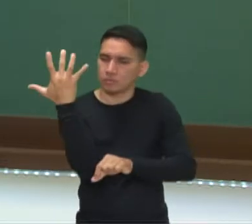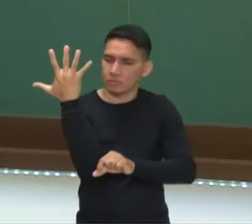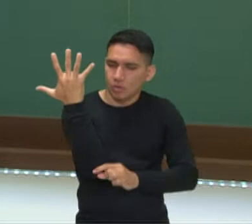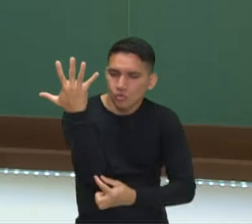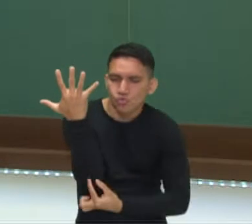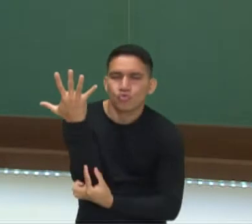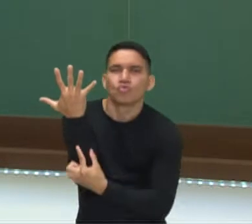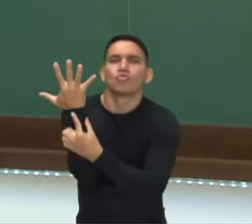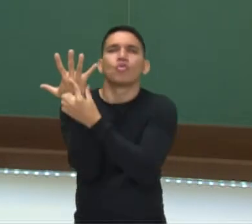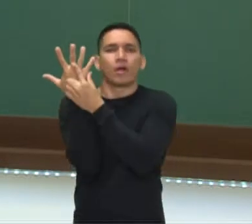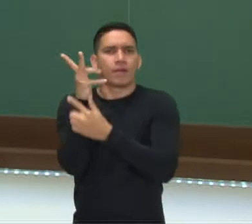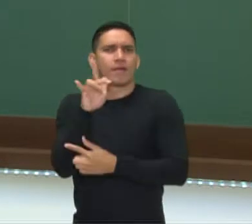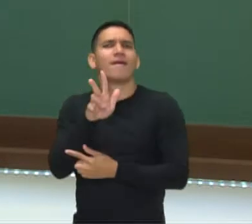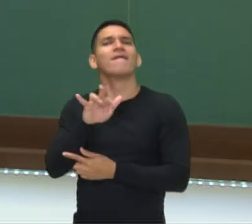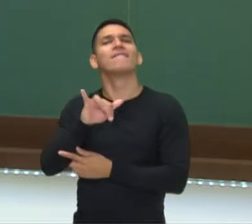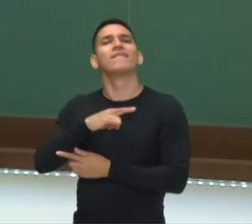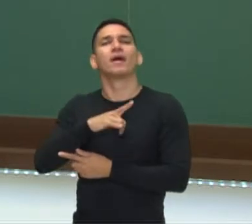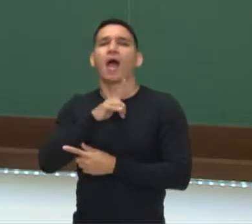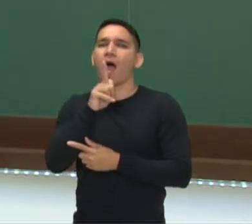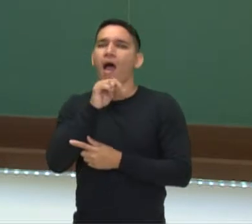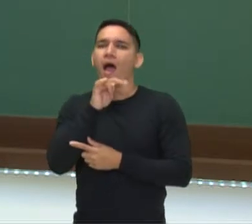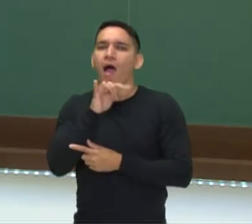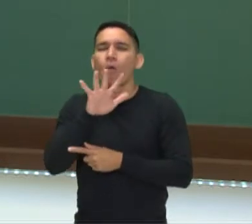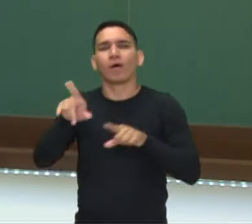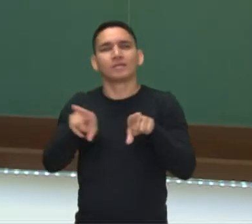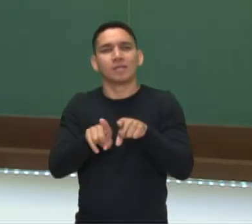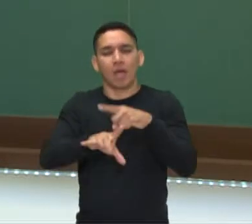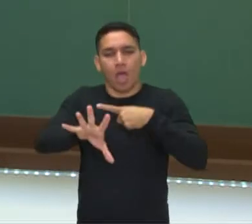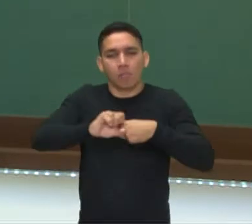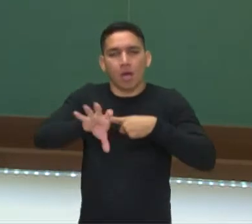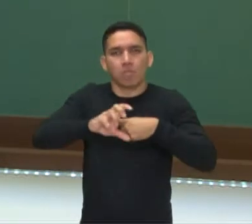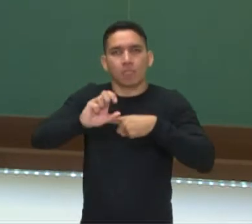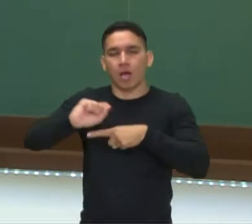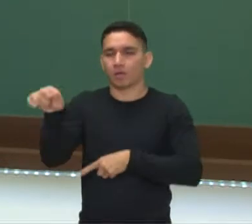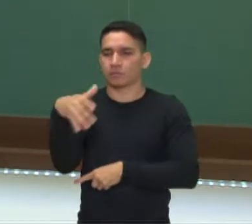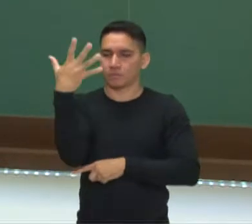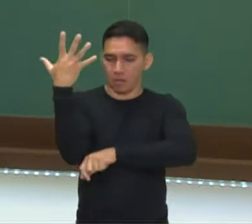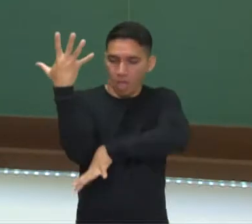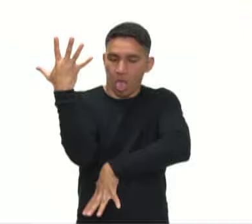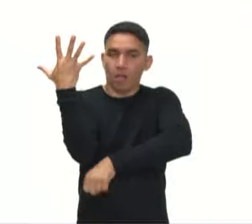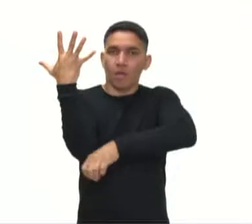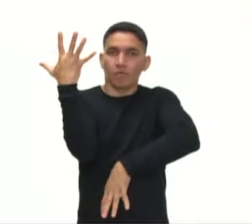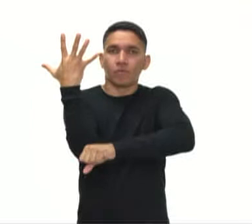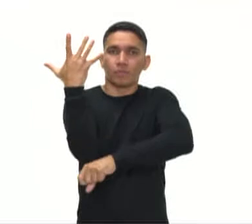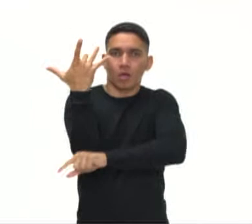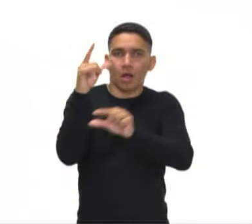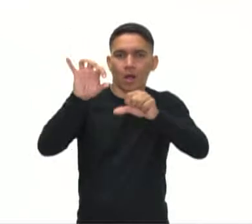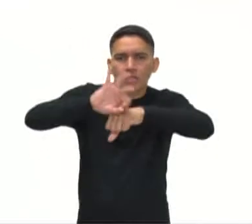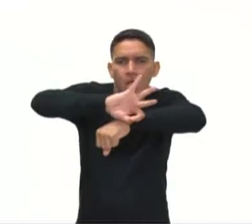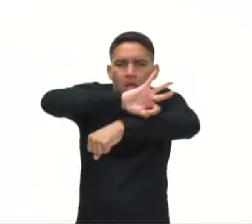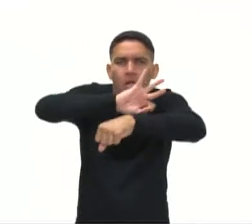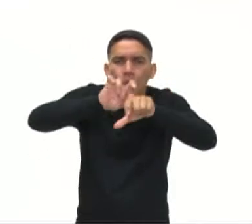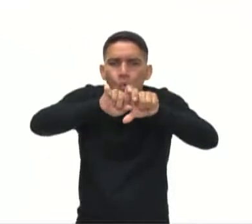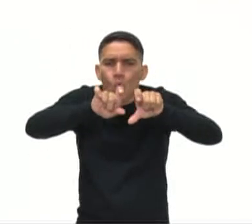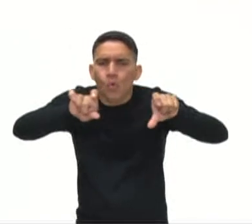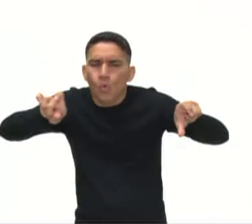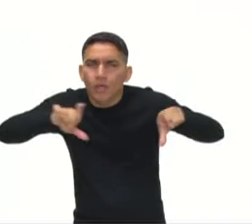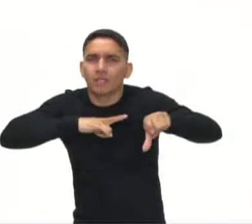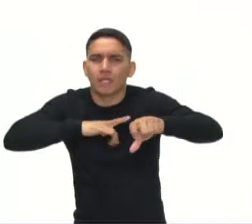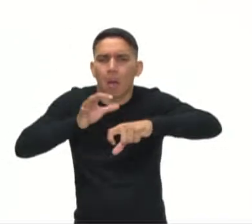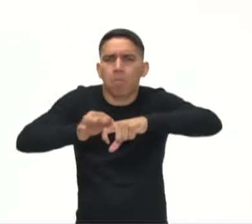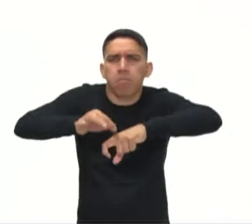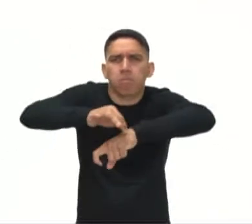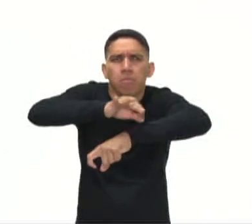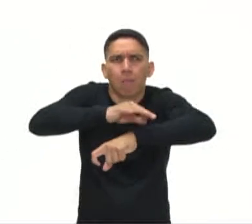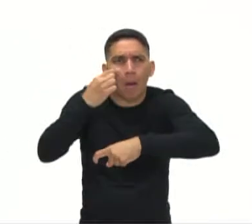vai absorver a água e os sais minerais. As células são cilíndricas e alongadas com numerosos poros, como